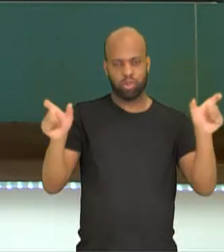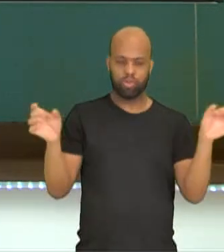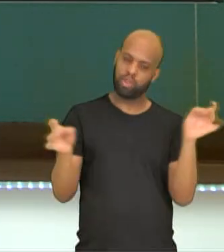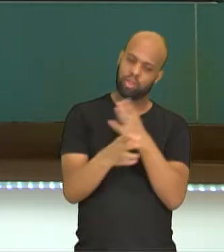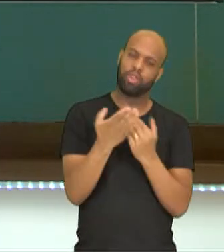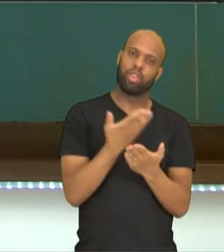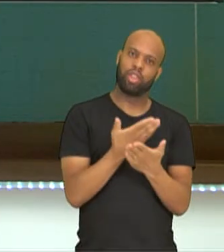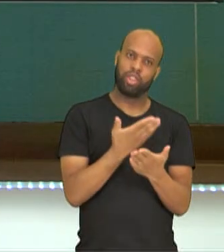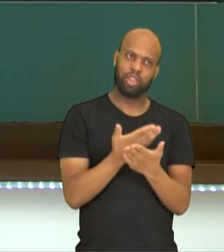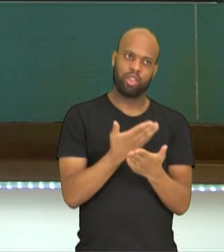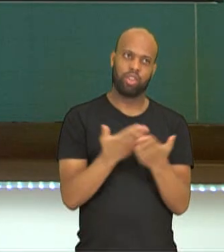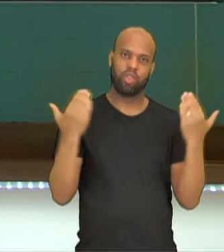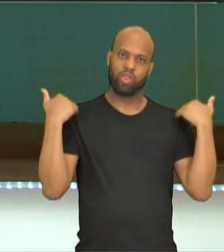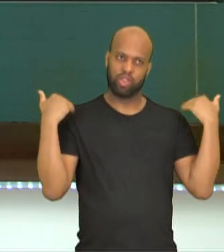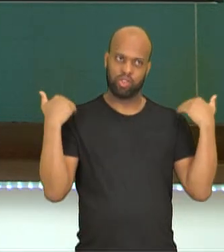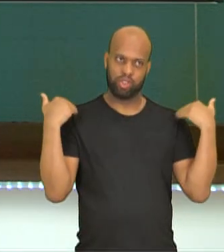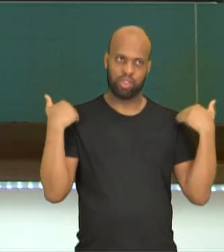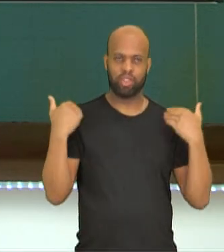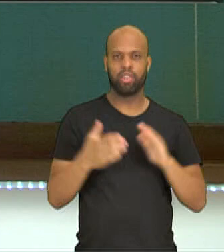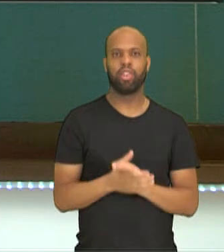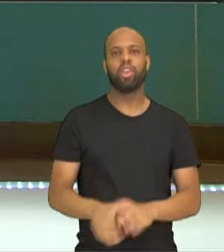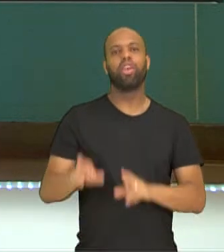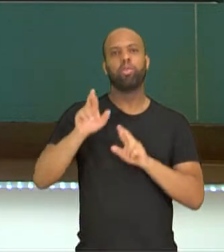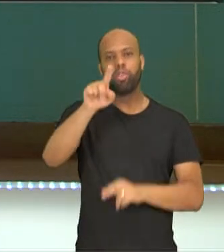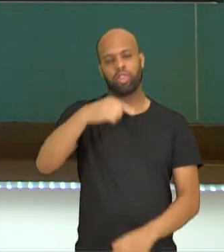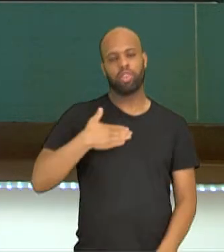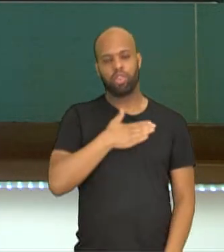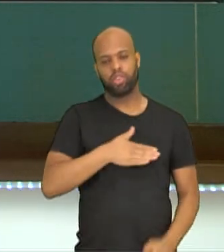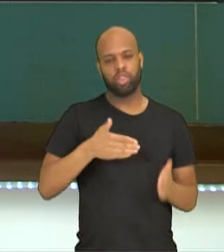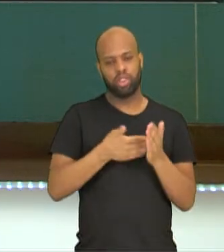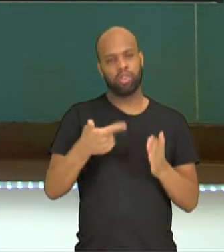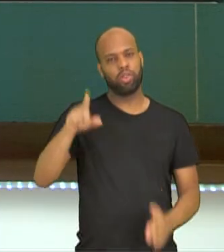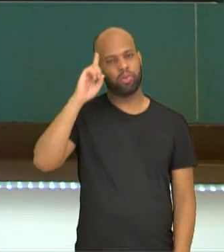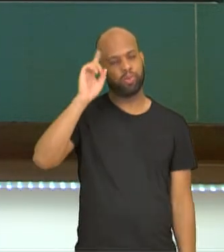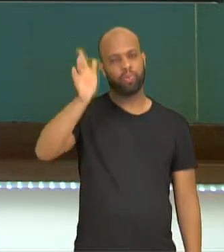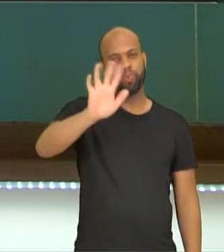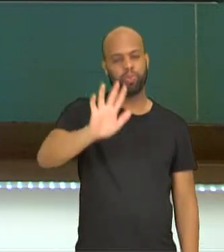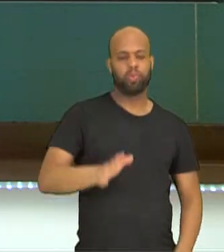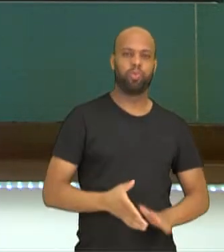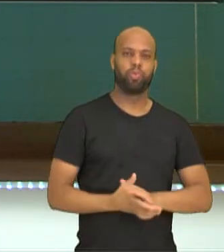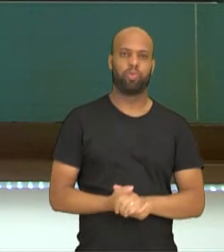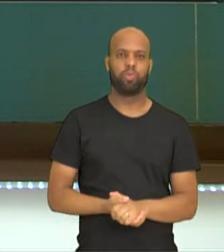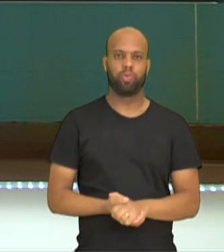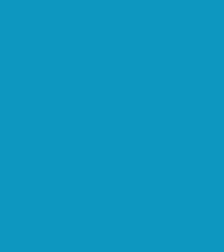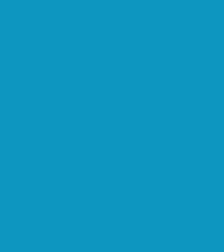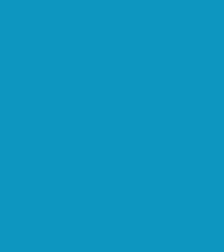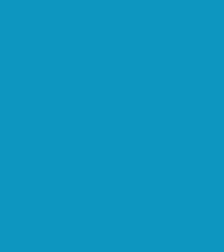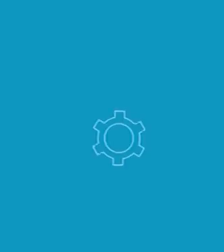finalizamos mais uma aula de Educação Física. Espero que vocês tenham gostado. Até a próxima!